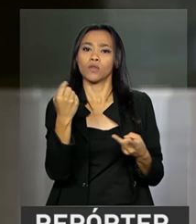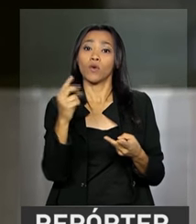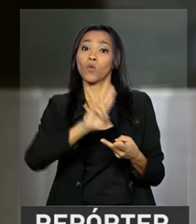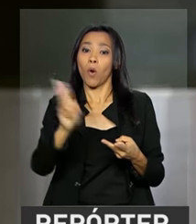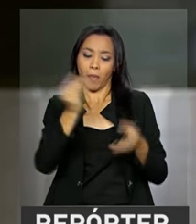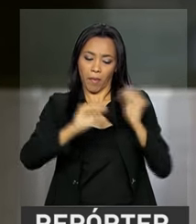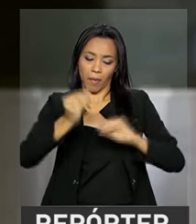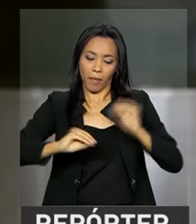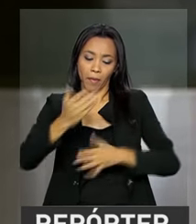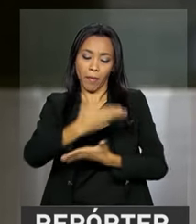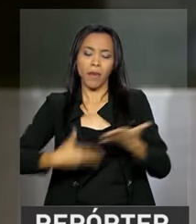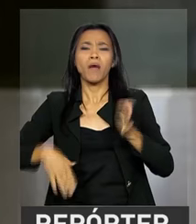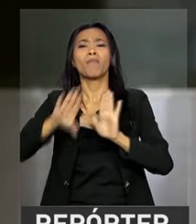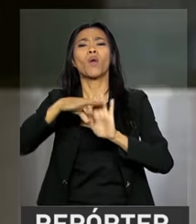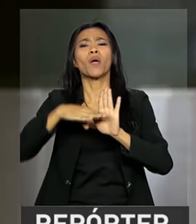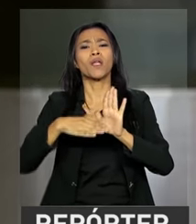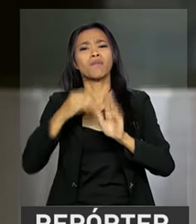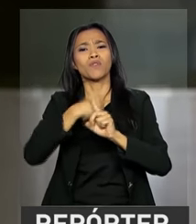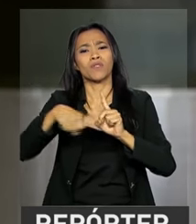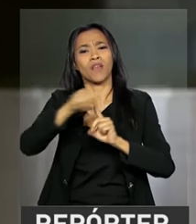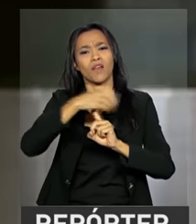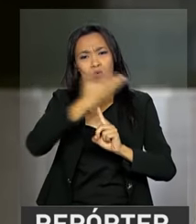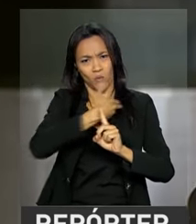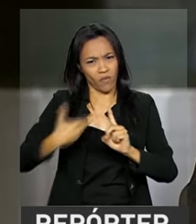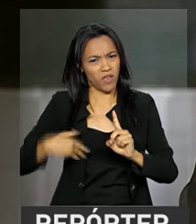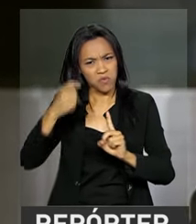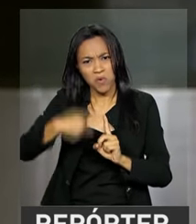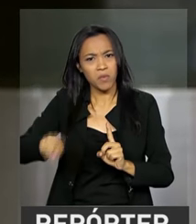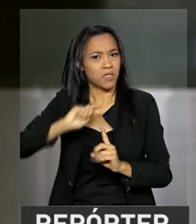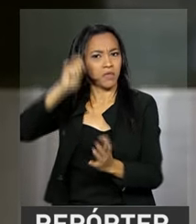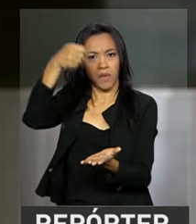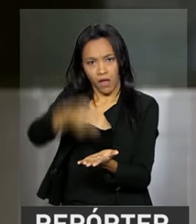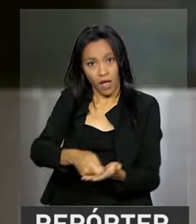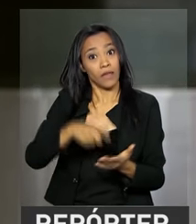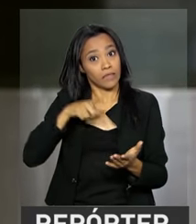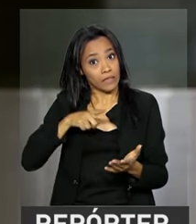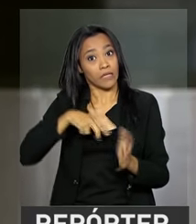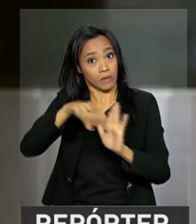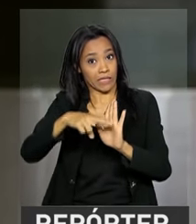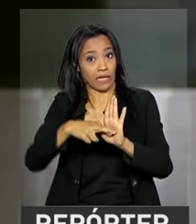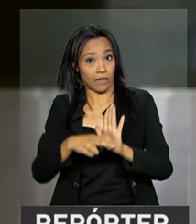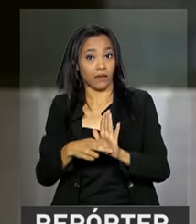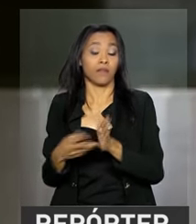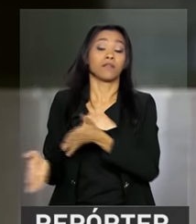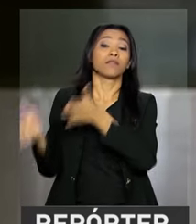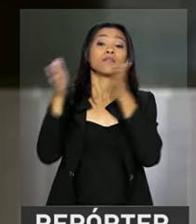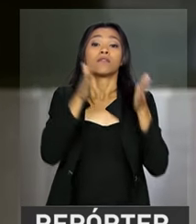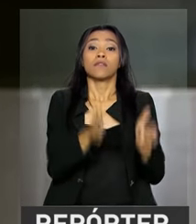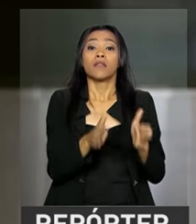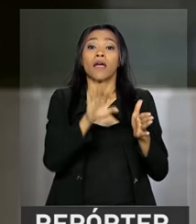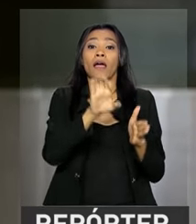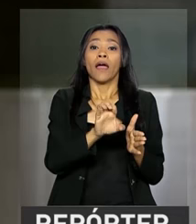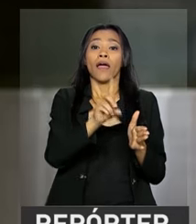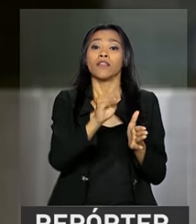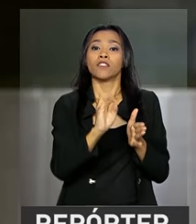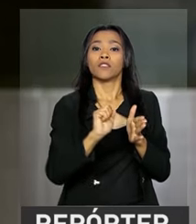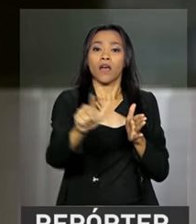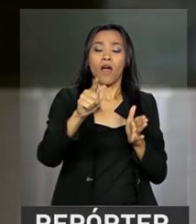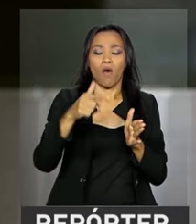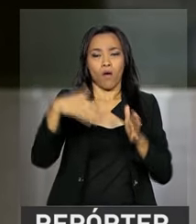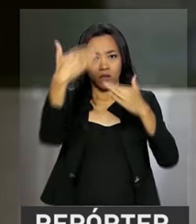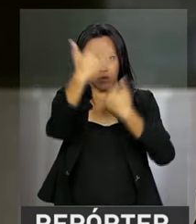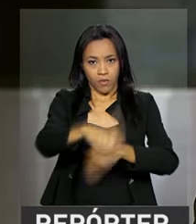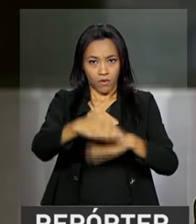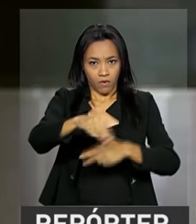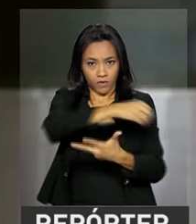de candidatos de baixa renda que cumprem alguns requisitos. Renata, pelo edital, as provas do Enem deste ano elas